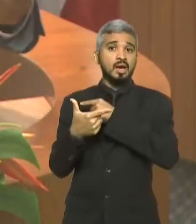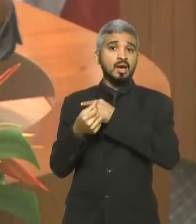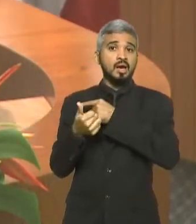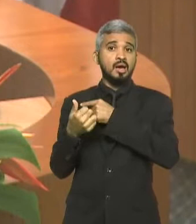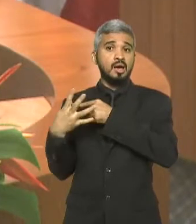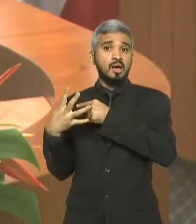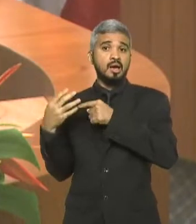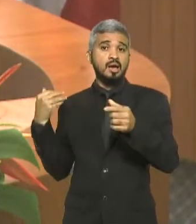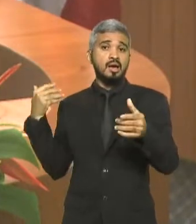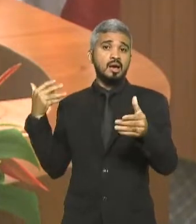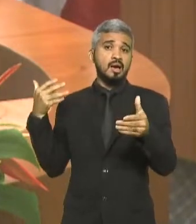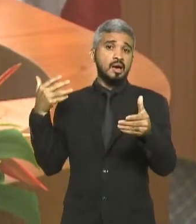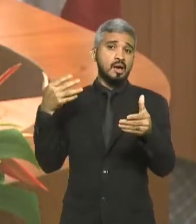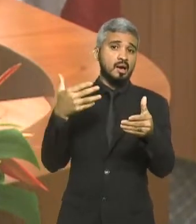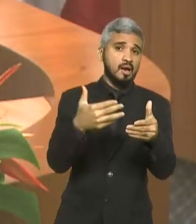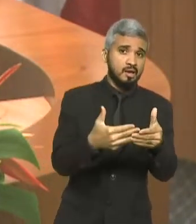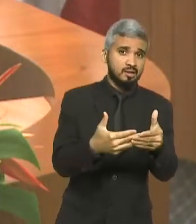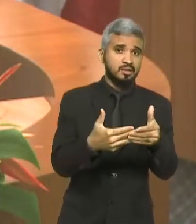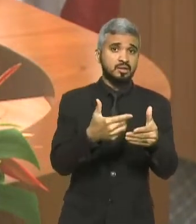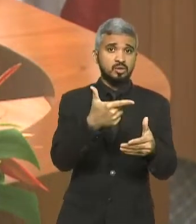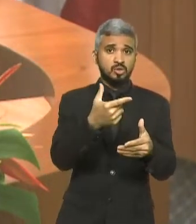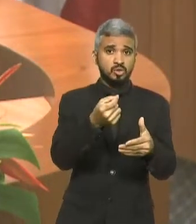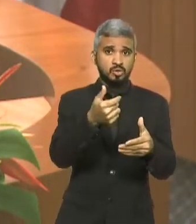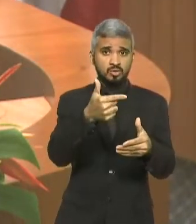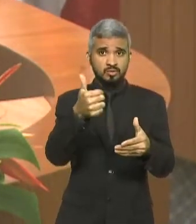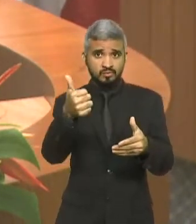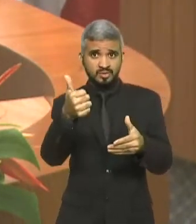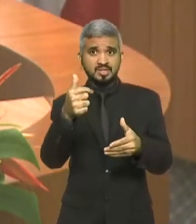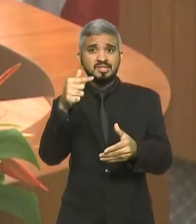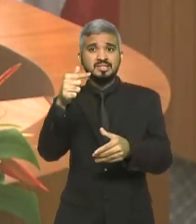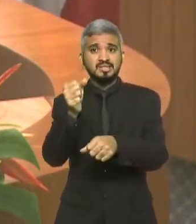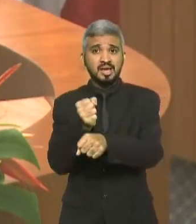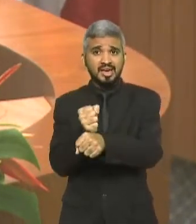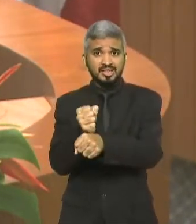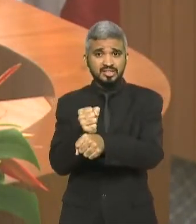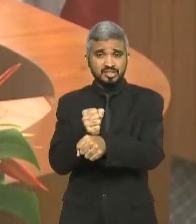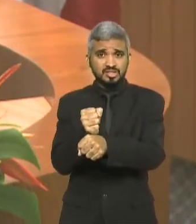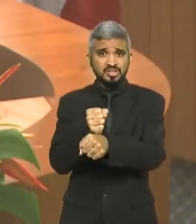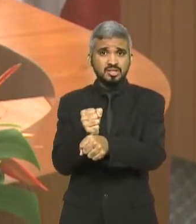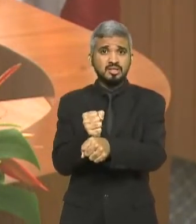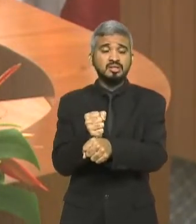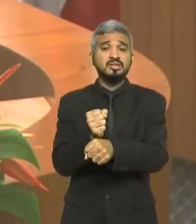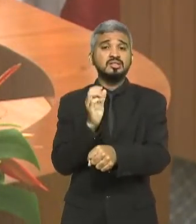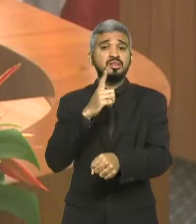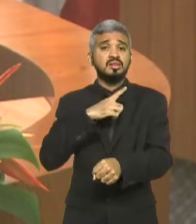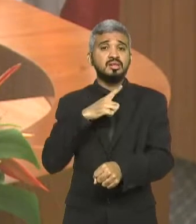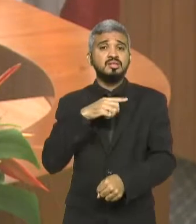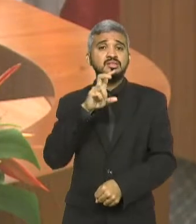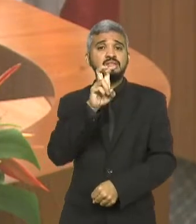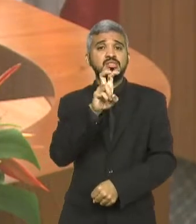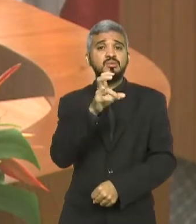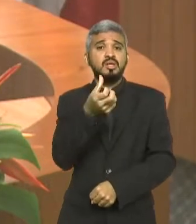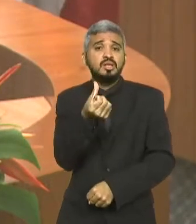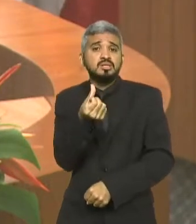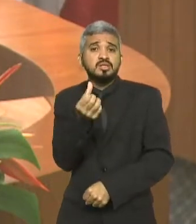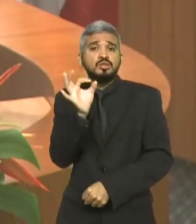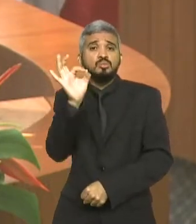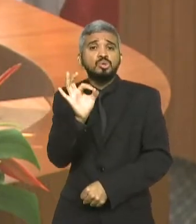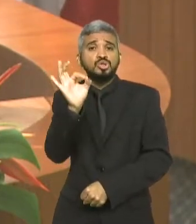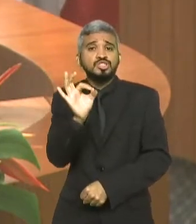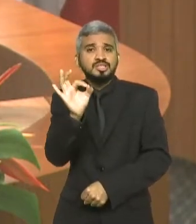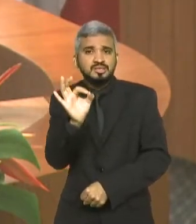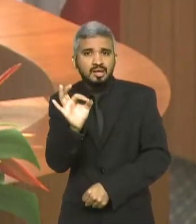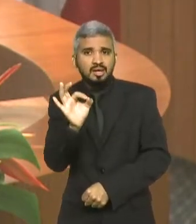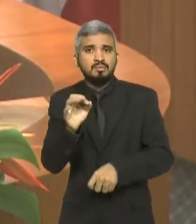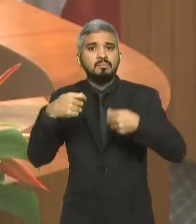da inflação acumulada em 7 anos já está dando 56%. Ou seja, o que esse servidor